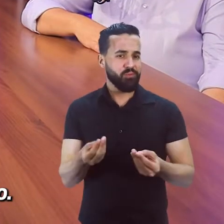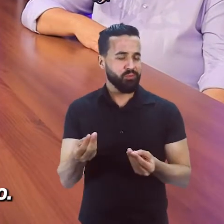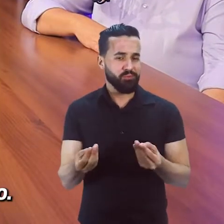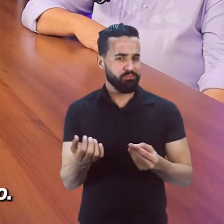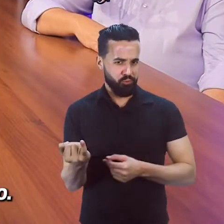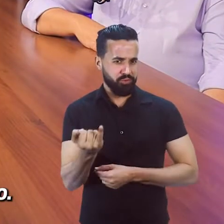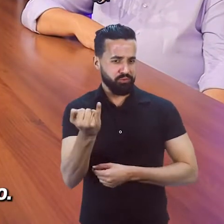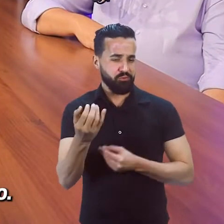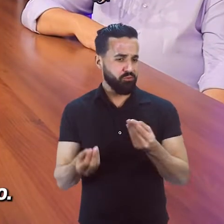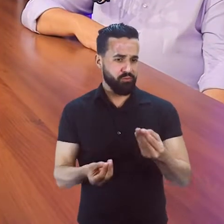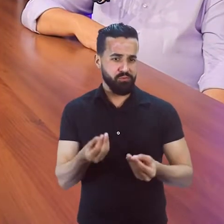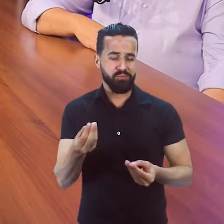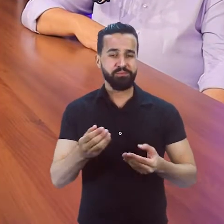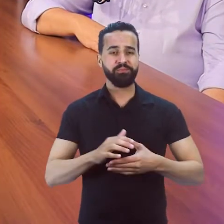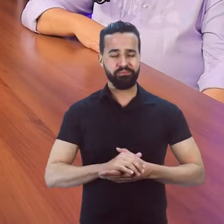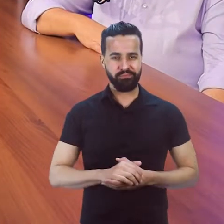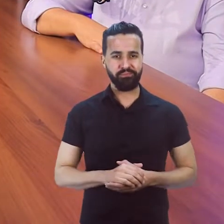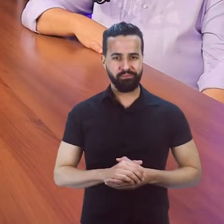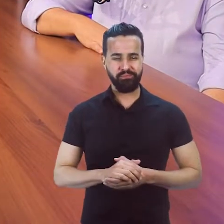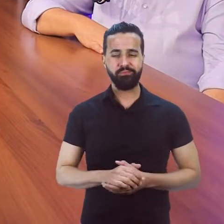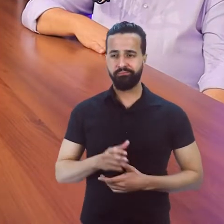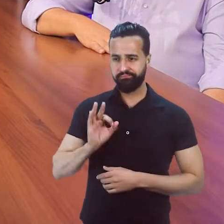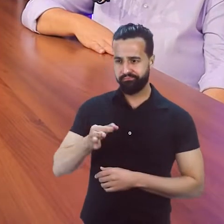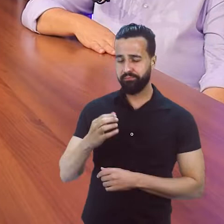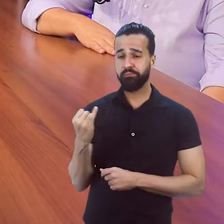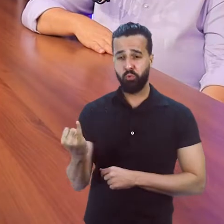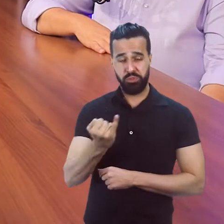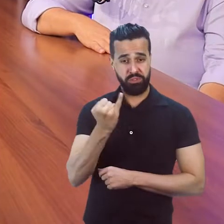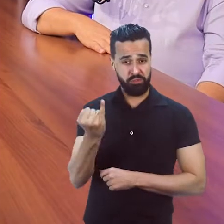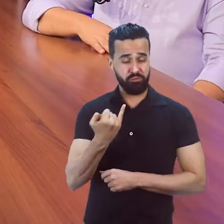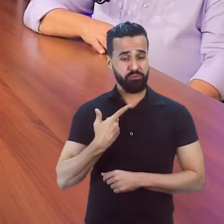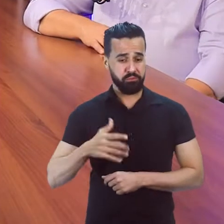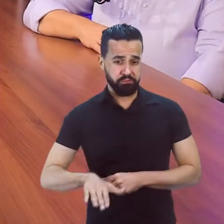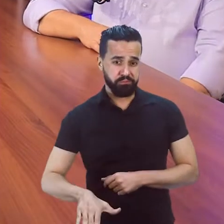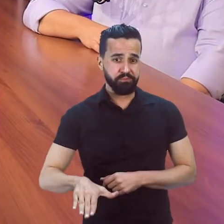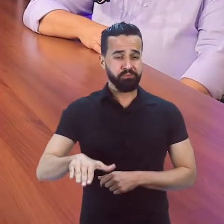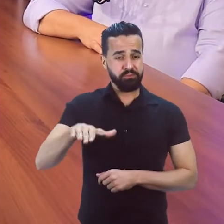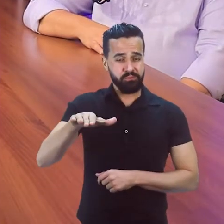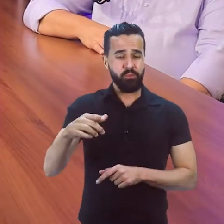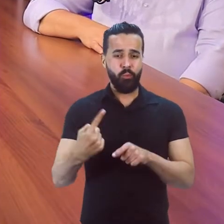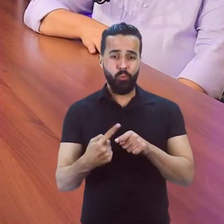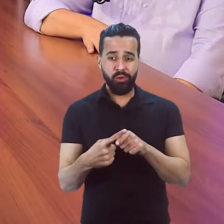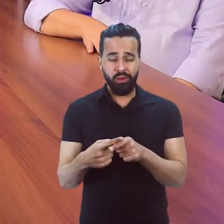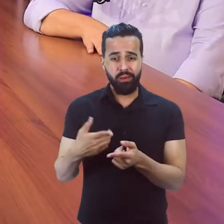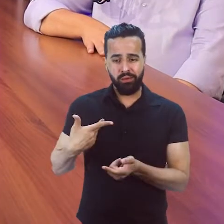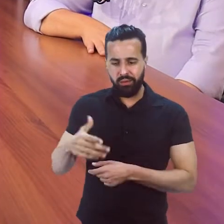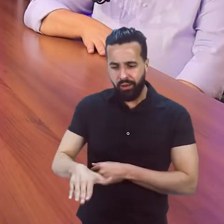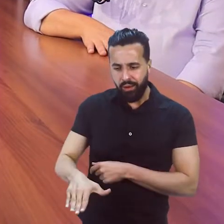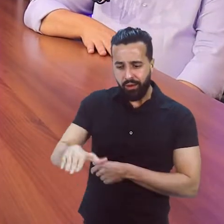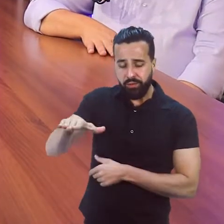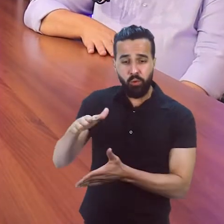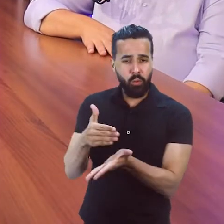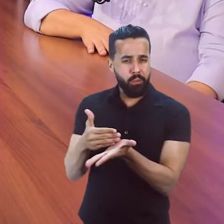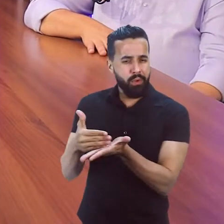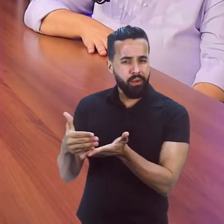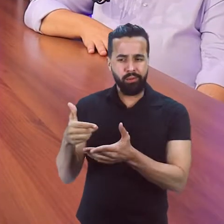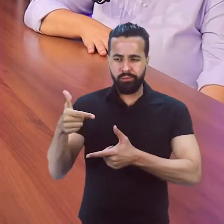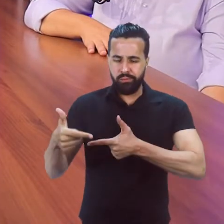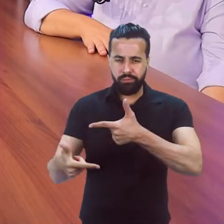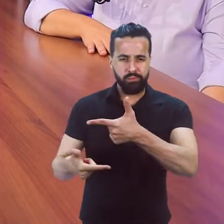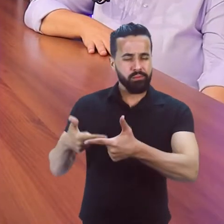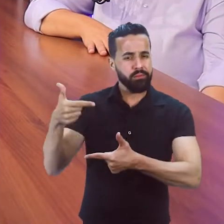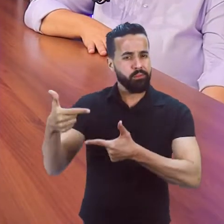grande relevância na minha formação, né? Sim. Primeiro porque eu, desde muito novo, aprendi a trabalhar, né? Aprendi que a gente